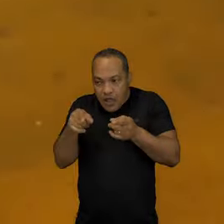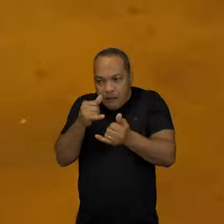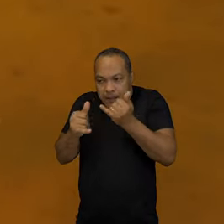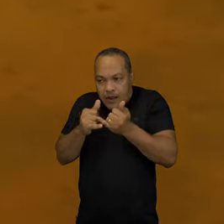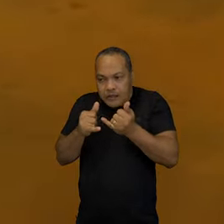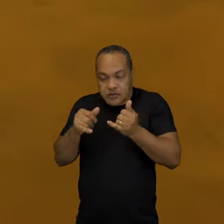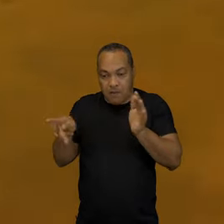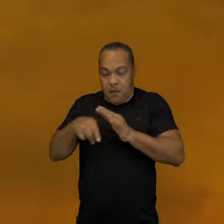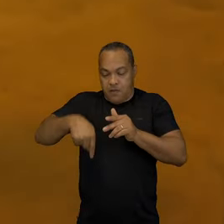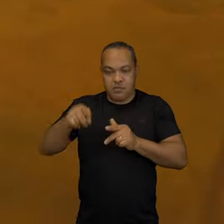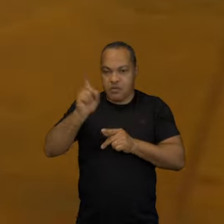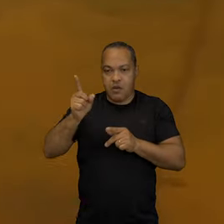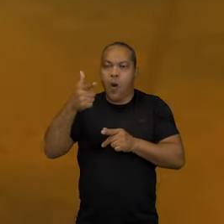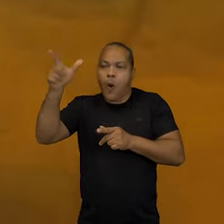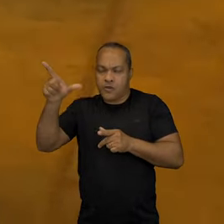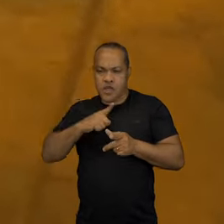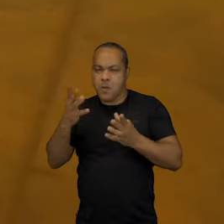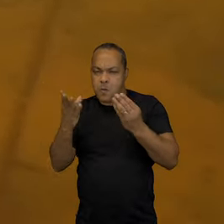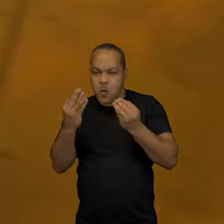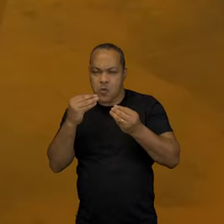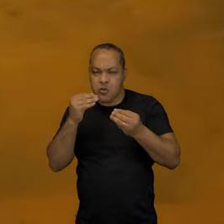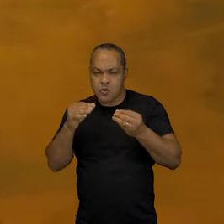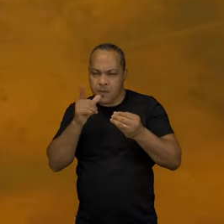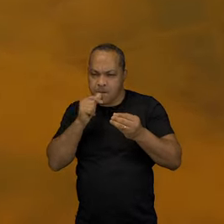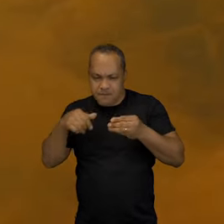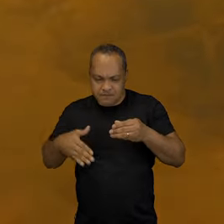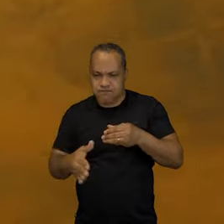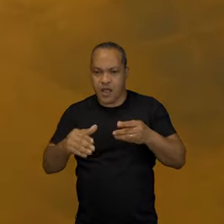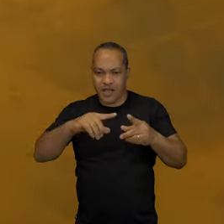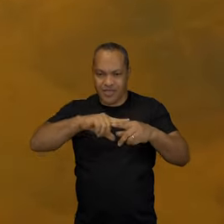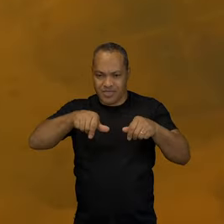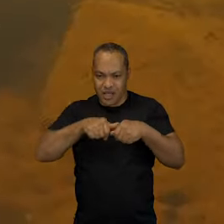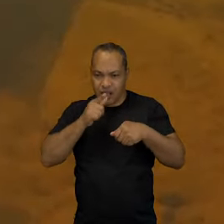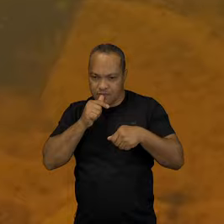não nativas abundantes no reservatório de Itaipu.